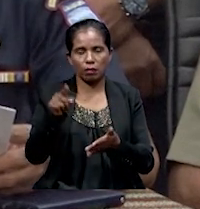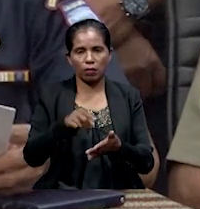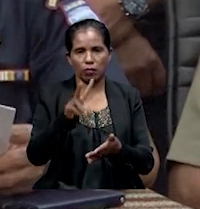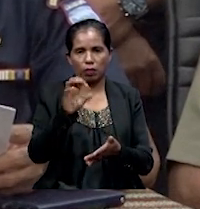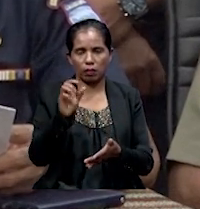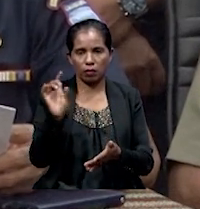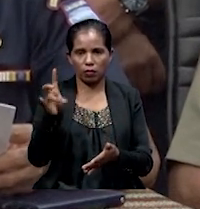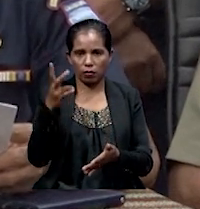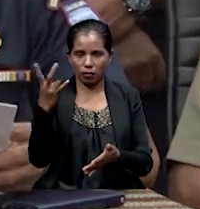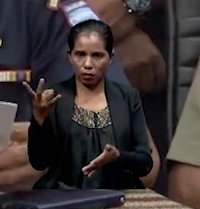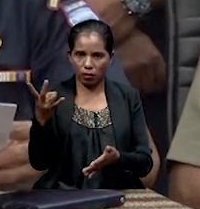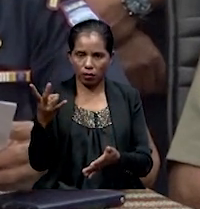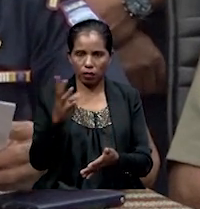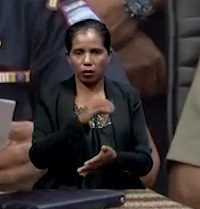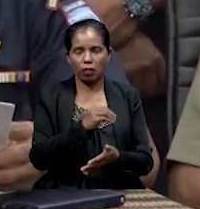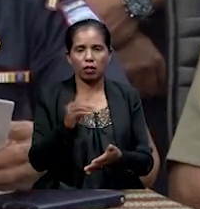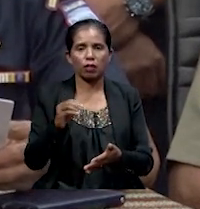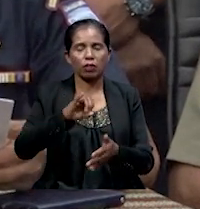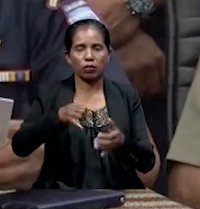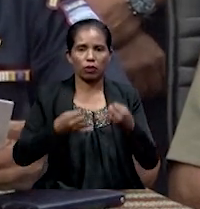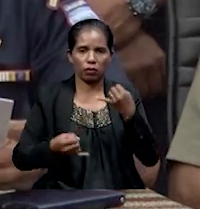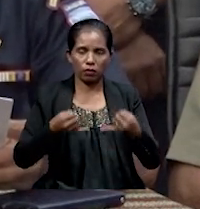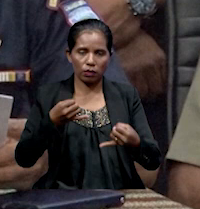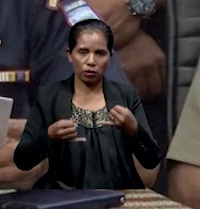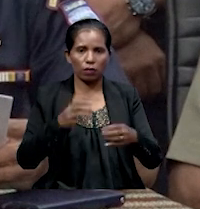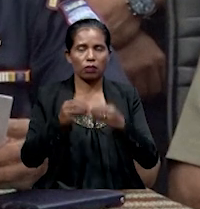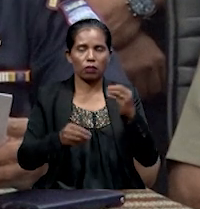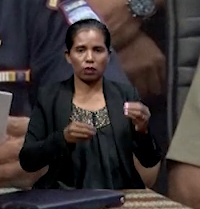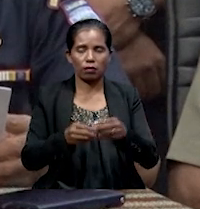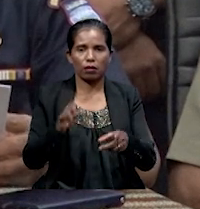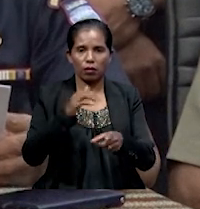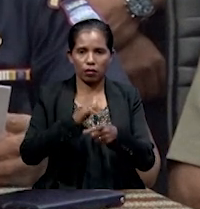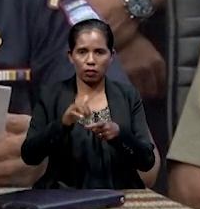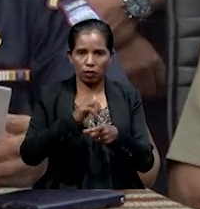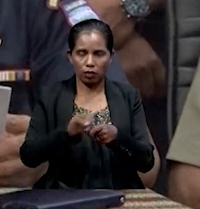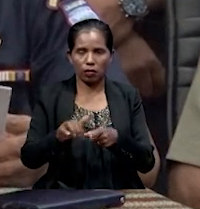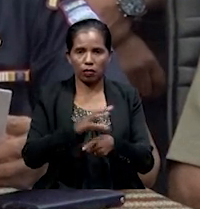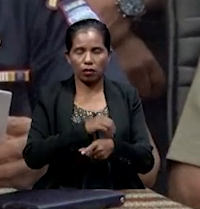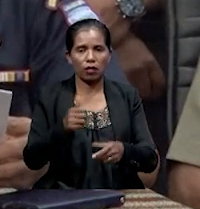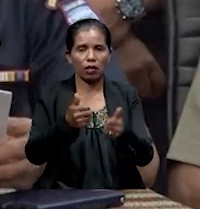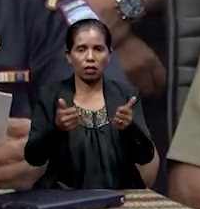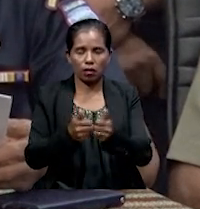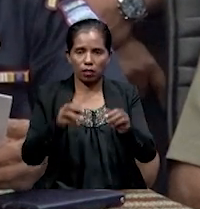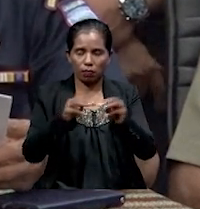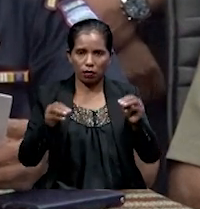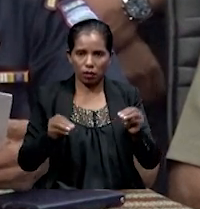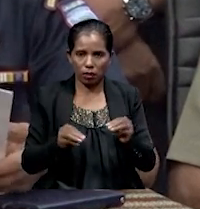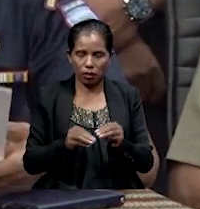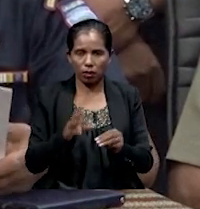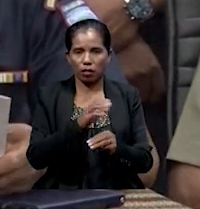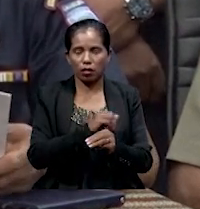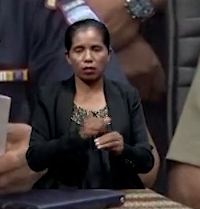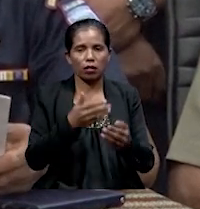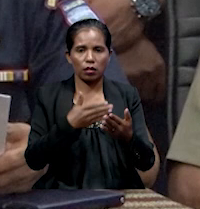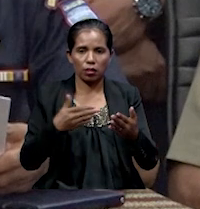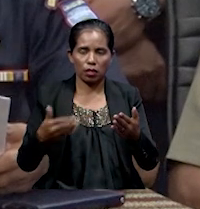5/2017, regime jurídico com a prática artes marciais, rituais, armas